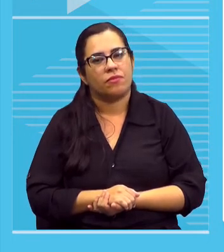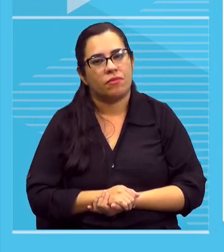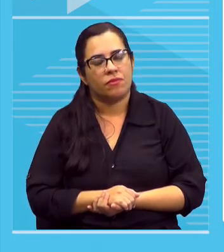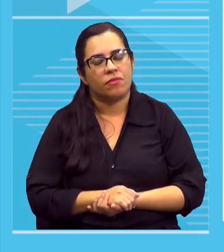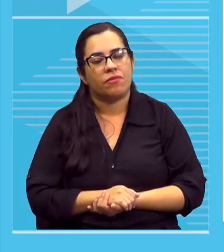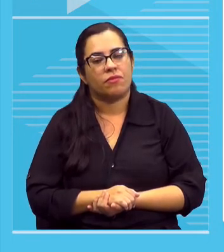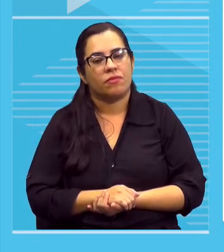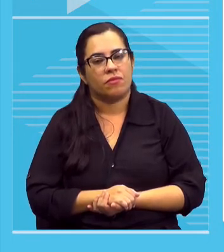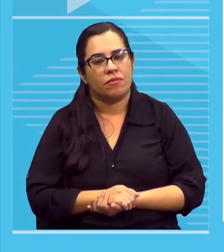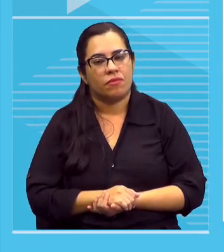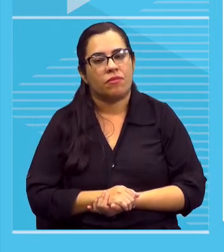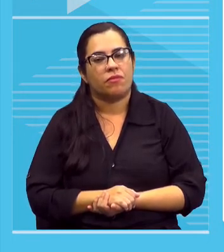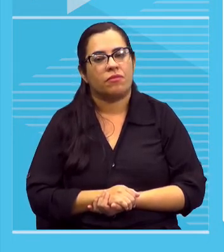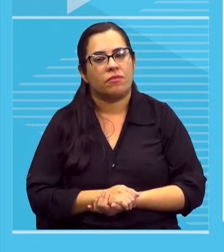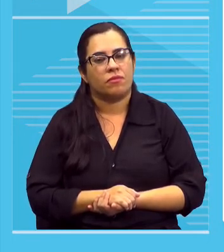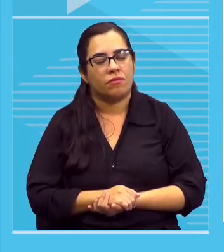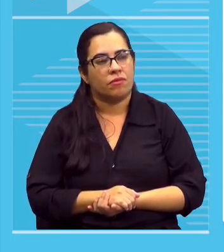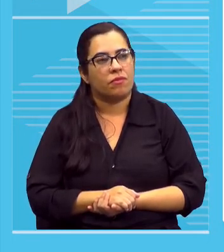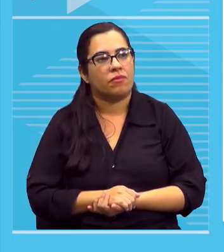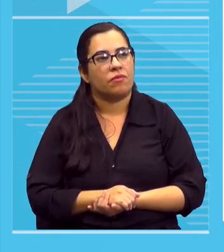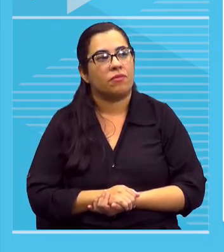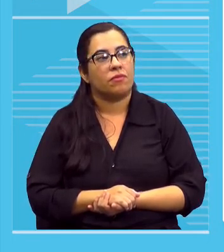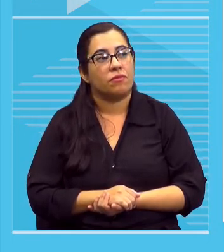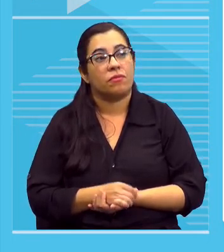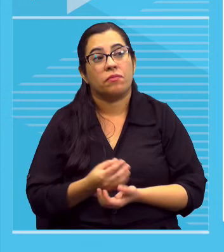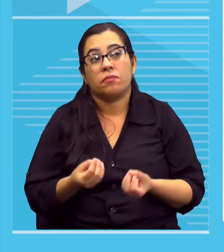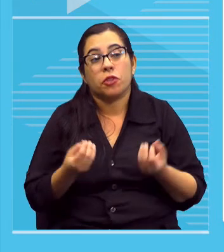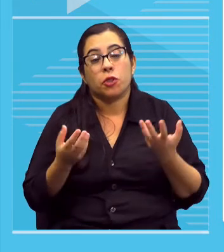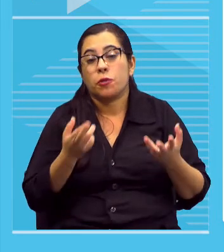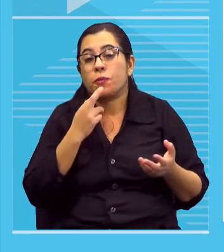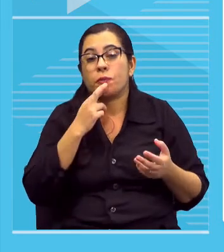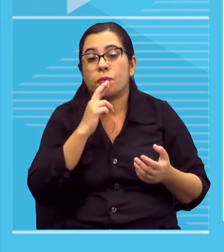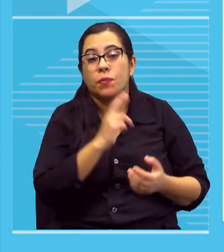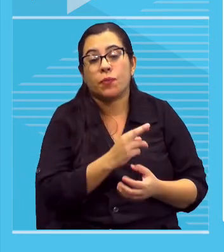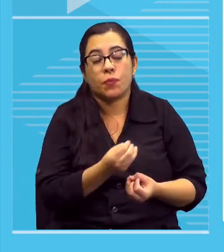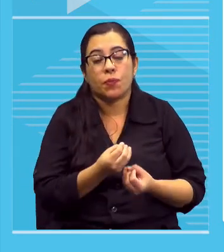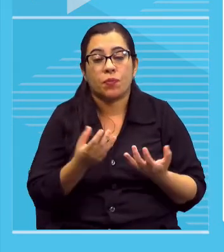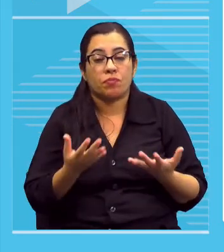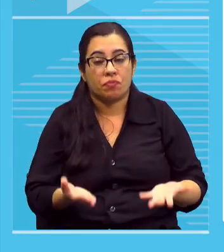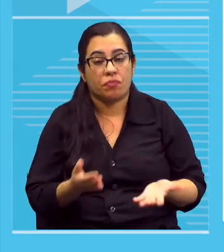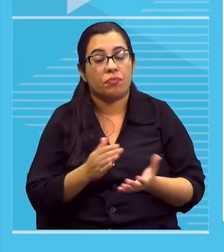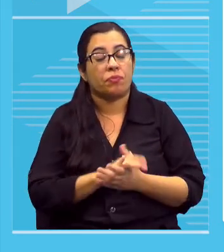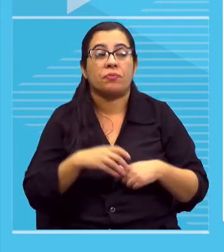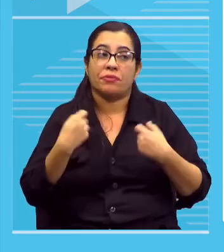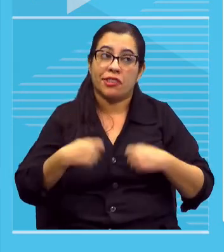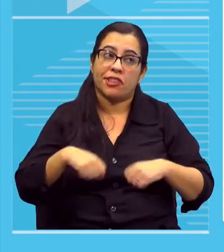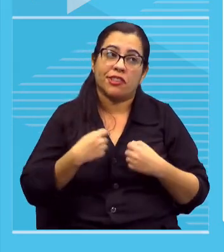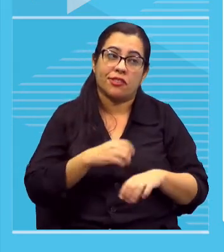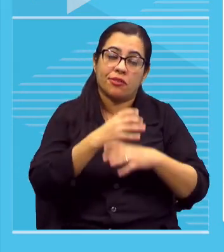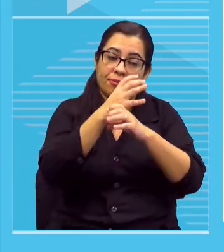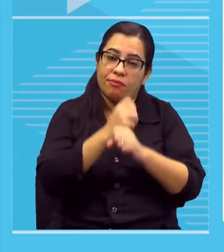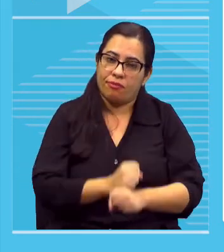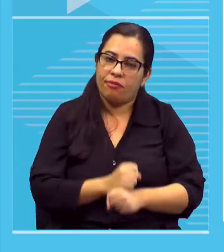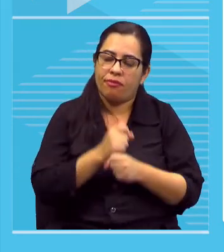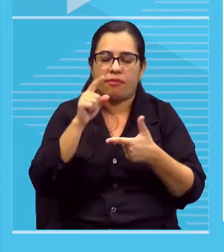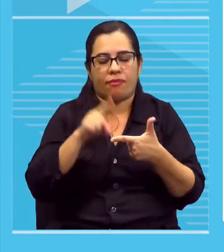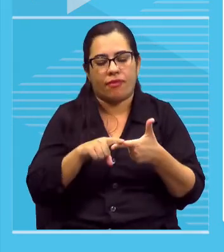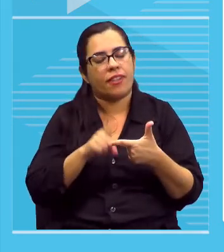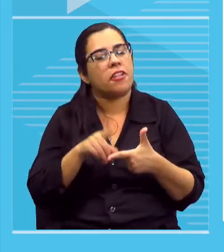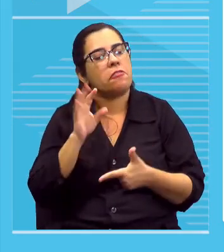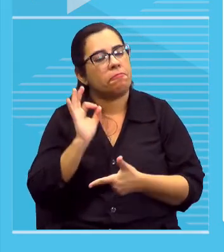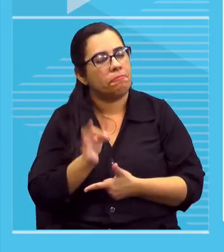Oi Eita jovem como é que a gente vai fazer nós vamos ter que calcular tangente primeiro né